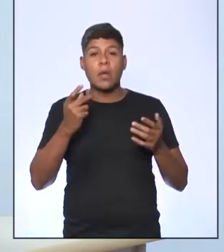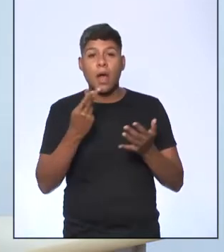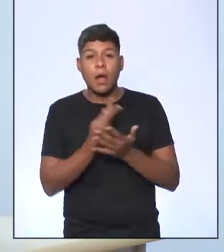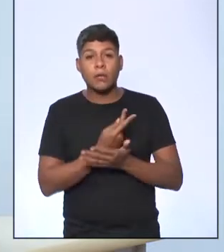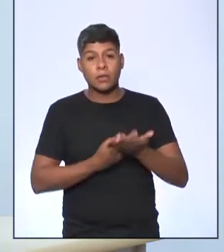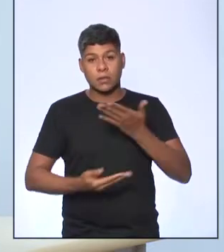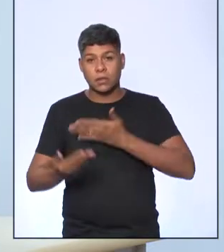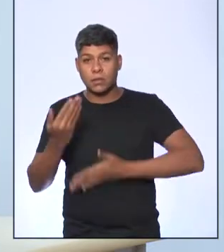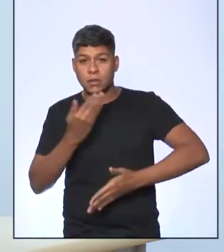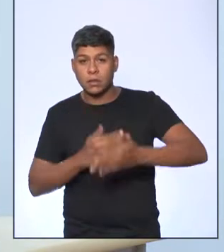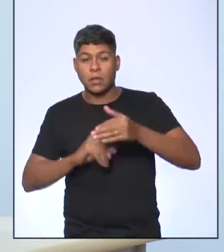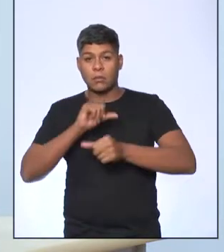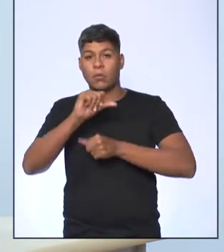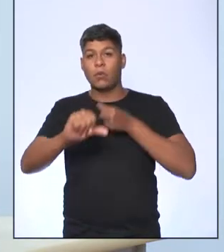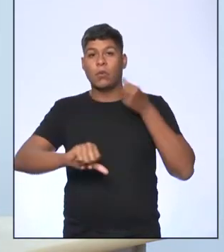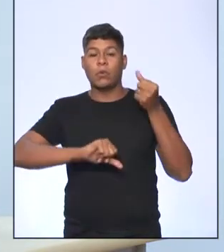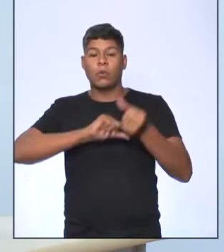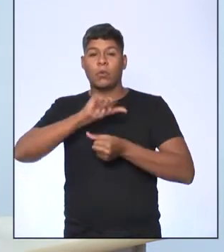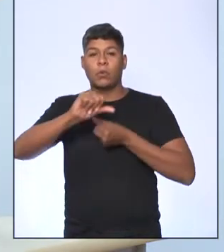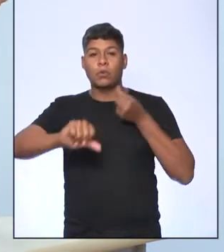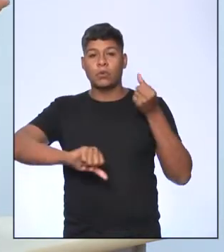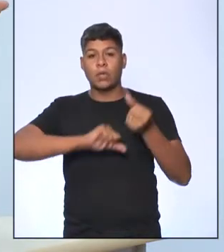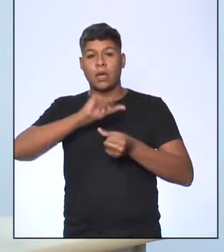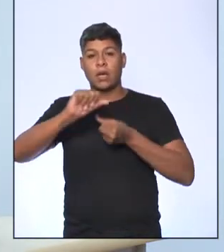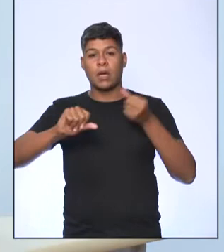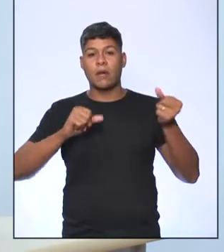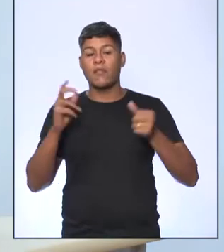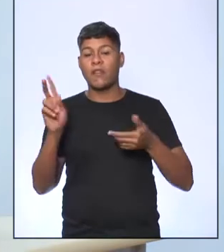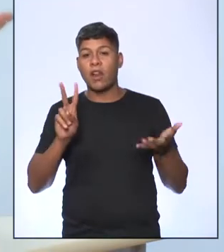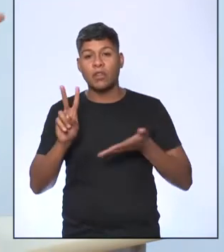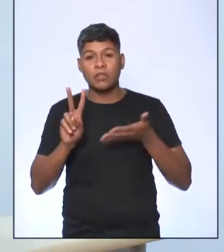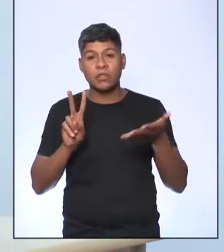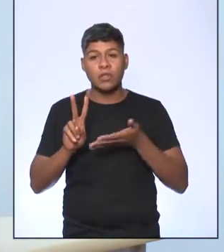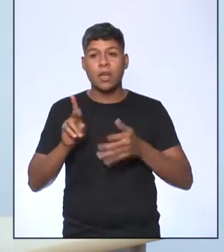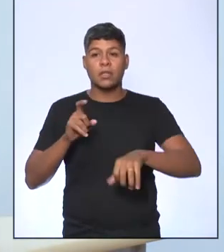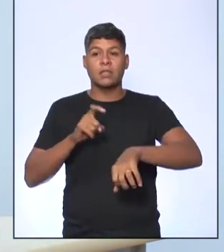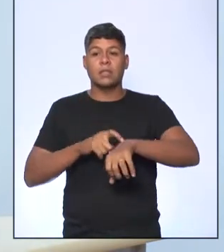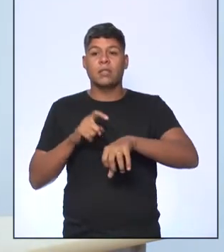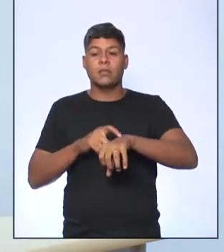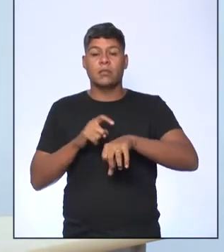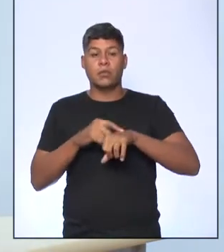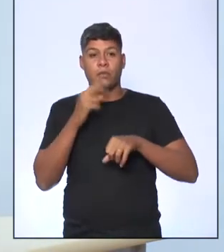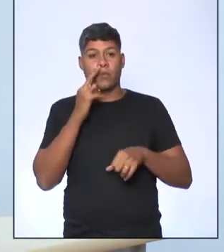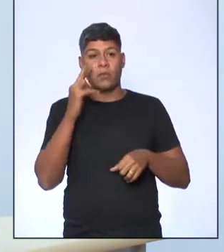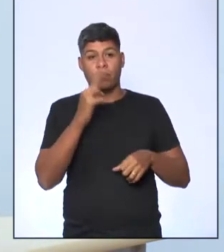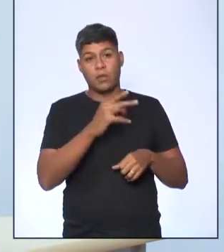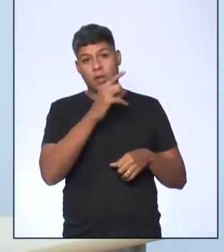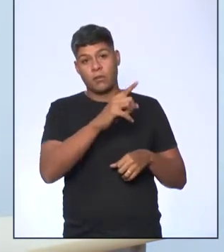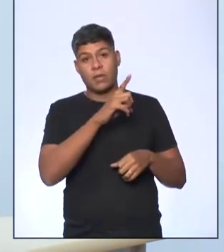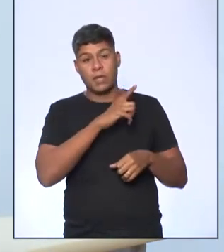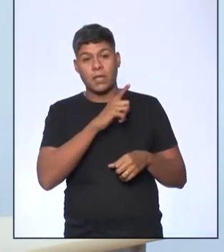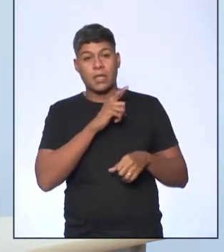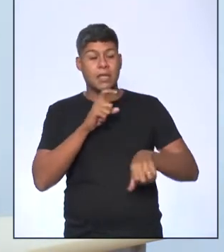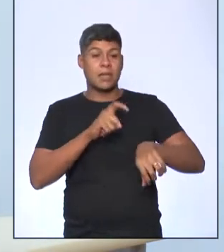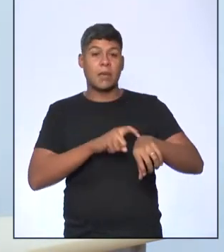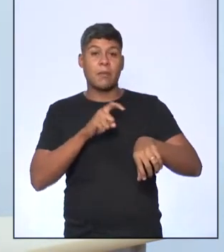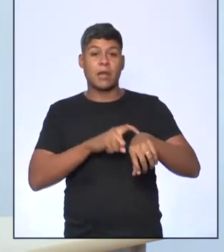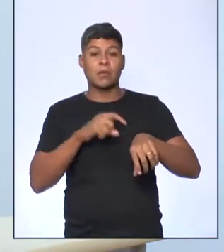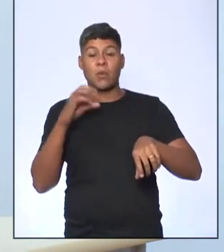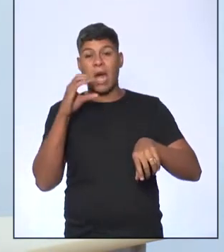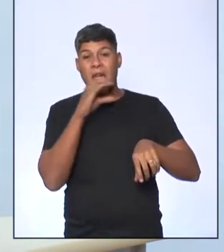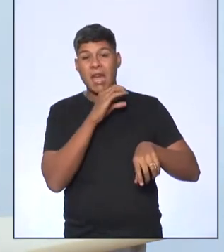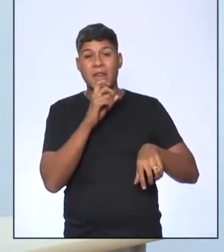ser usados para alterar essa velocidade, esse tempo? A gente viu ali temperatura. Por